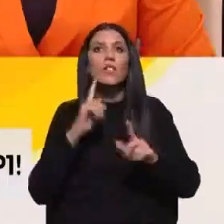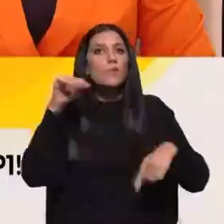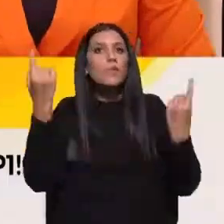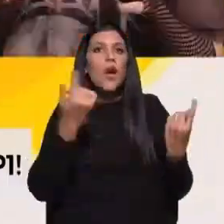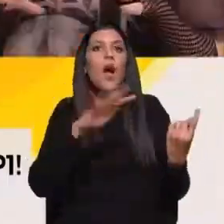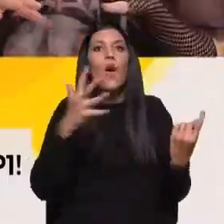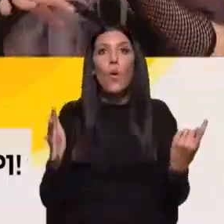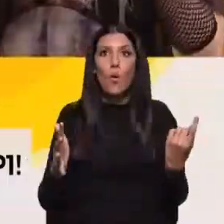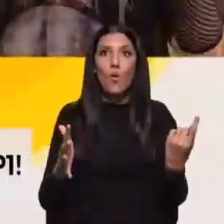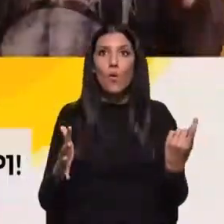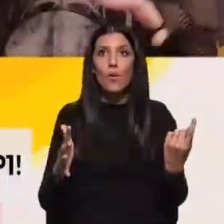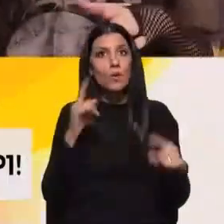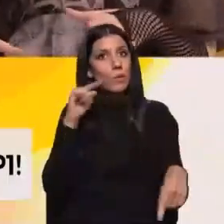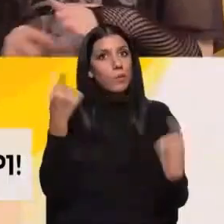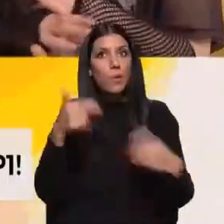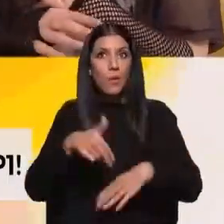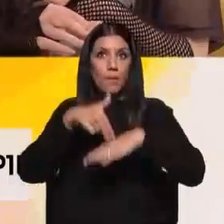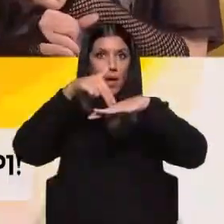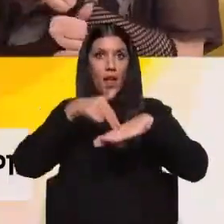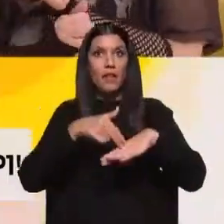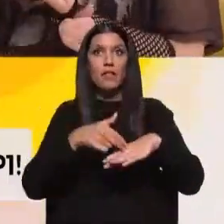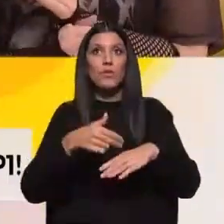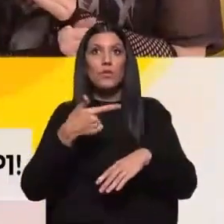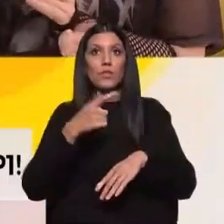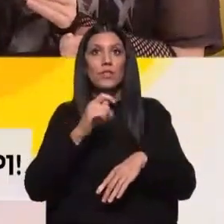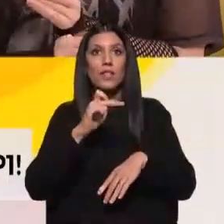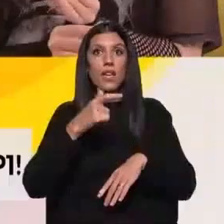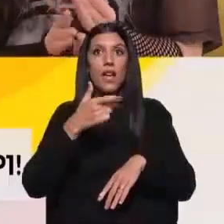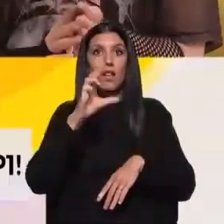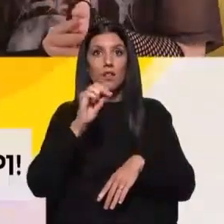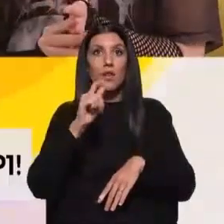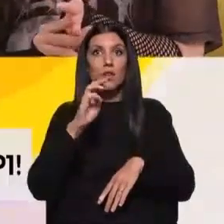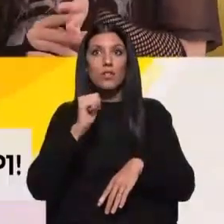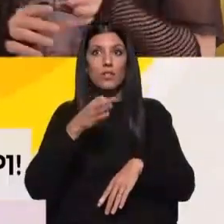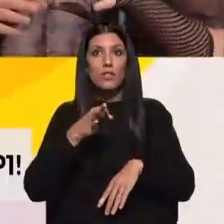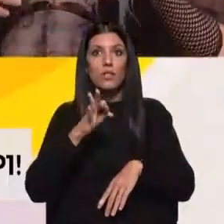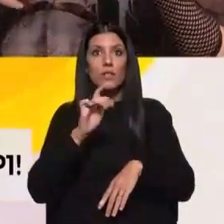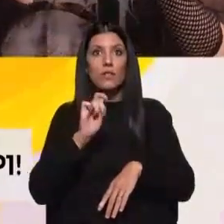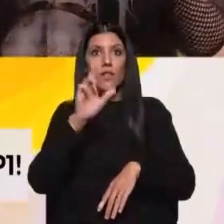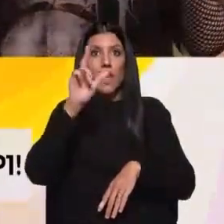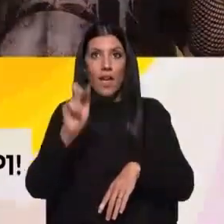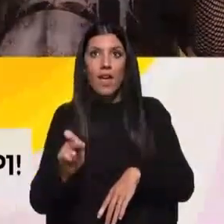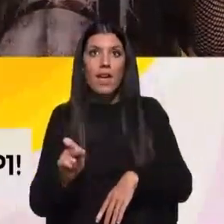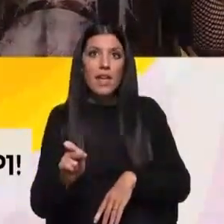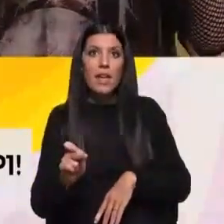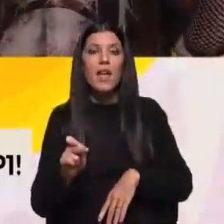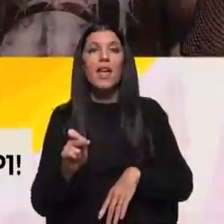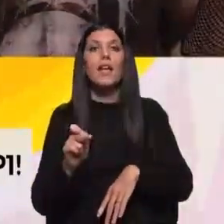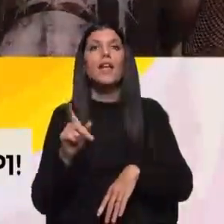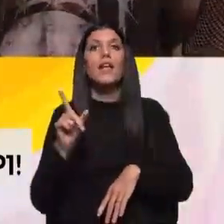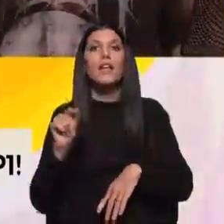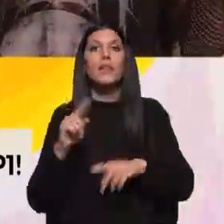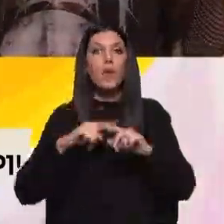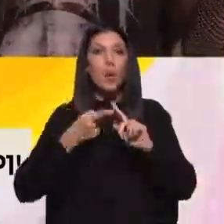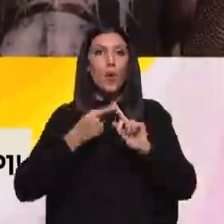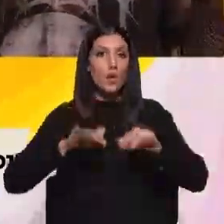Nós costumamos atuar em vários palcos, na Teatrosfera principalmente, atuamos muito lá na Teatrosfera, e nós sempre fazemos... O ano